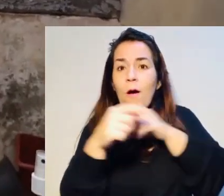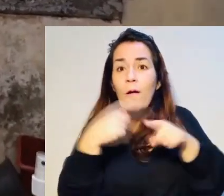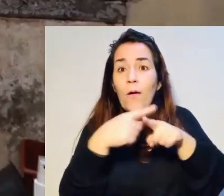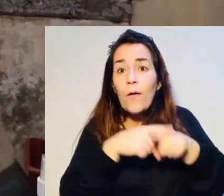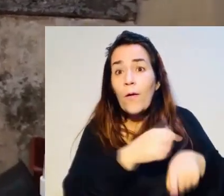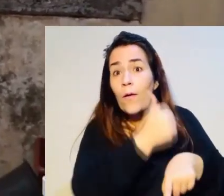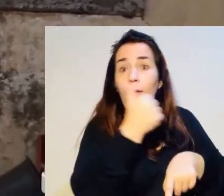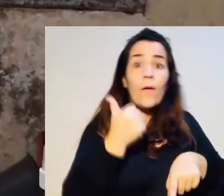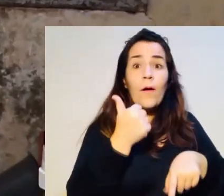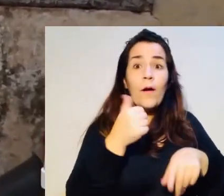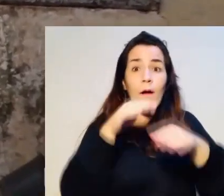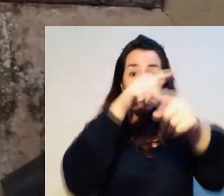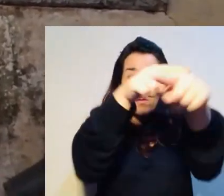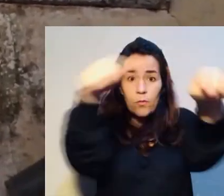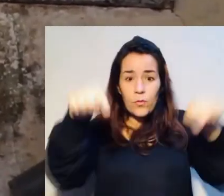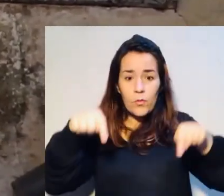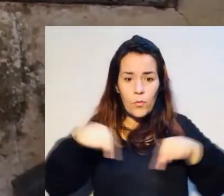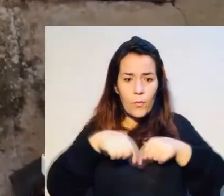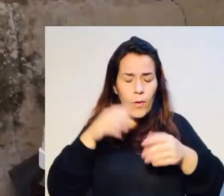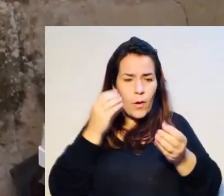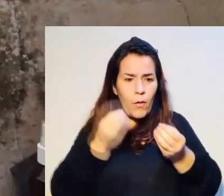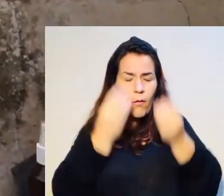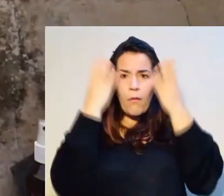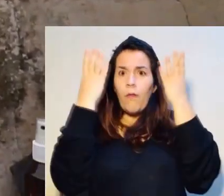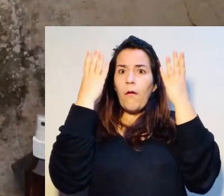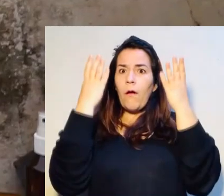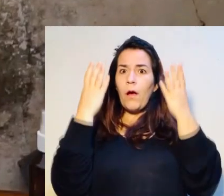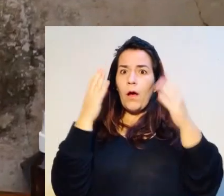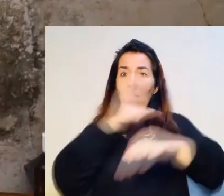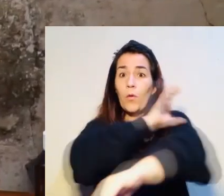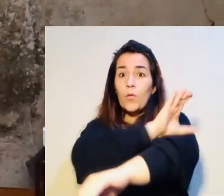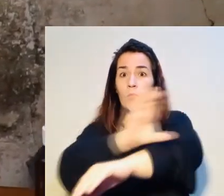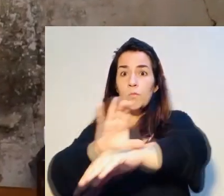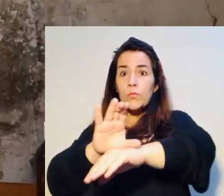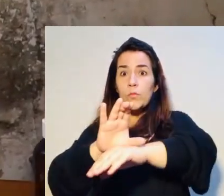que o túmulo ele tombou. Vê se pode.